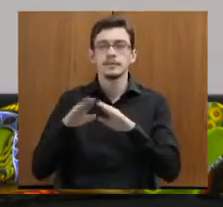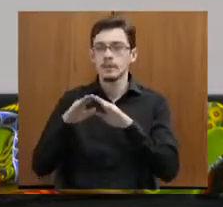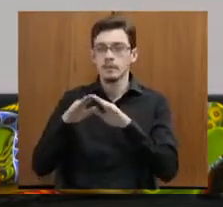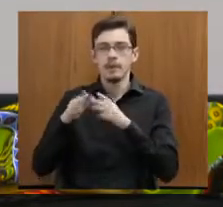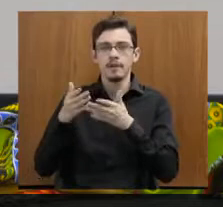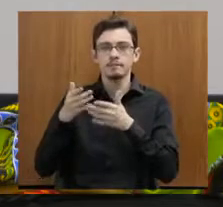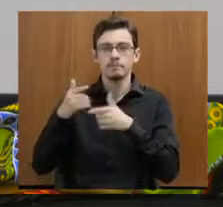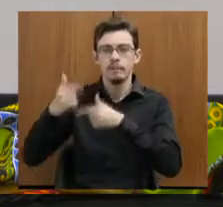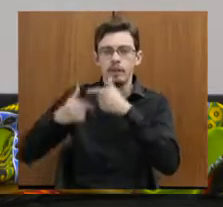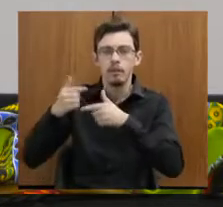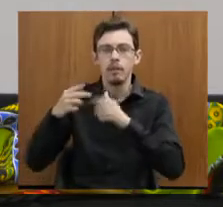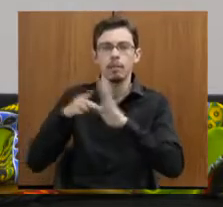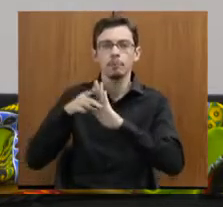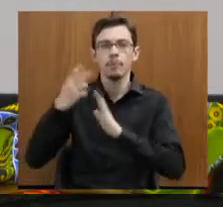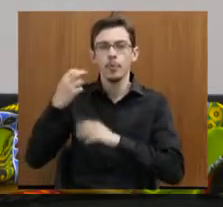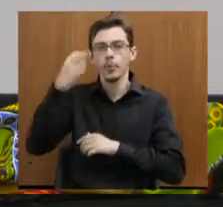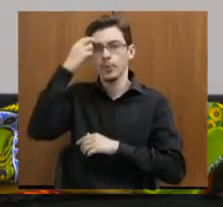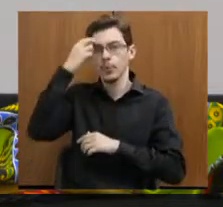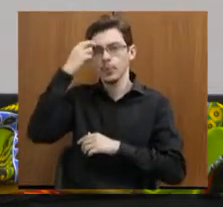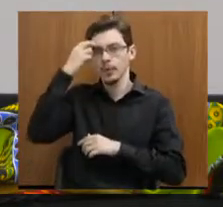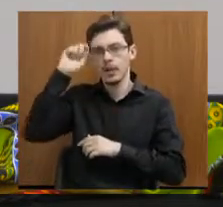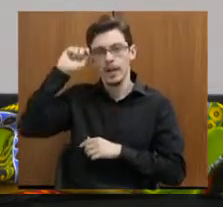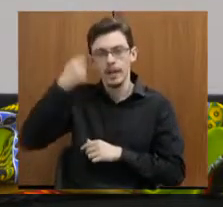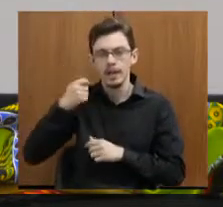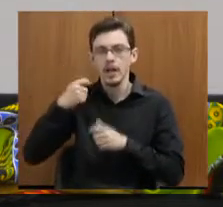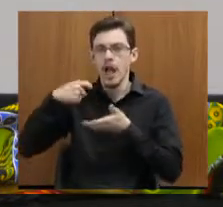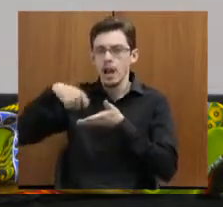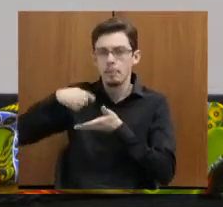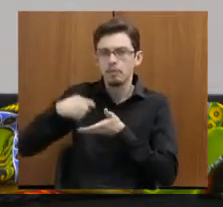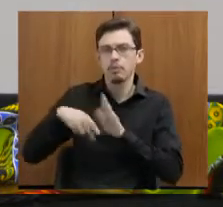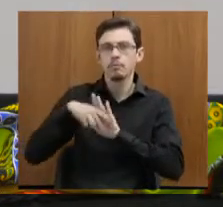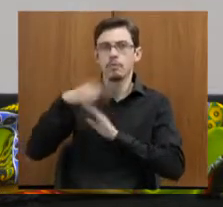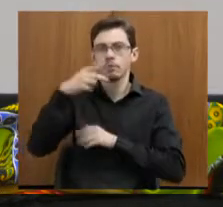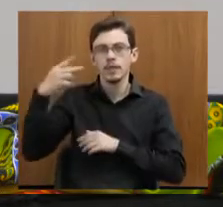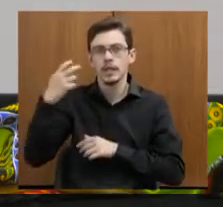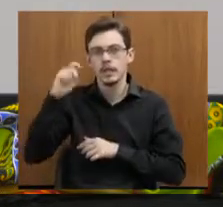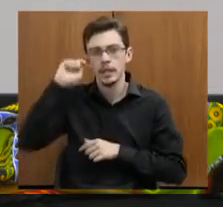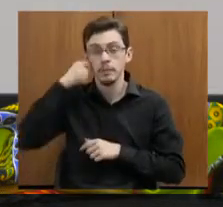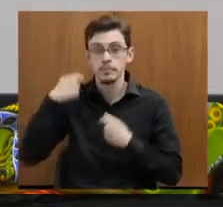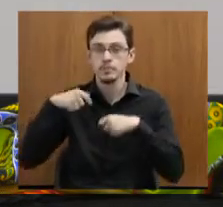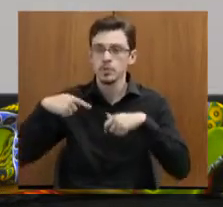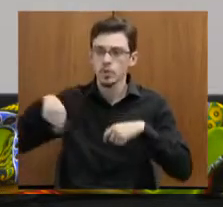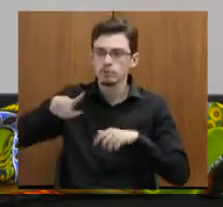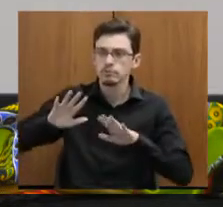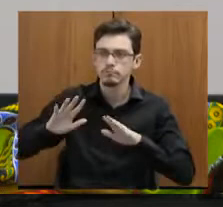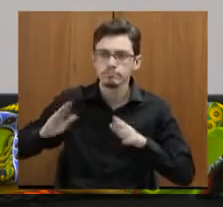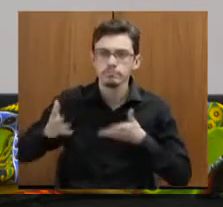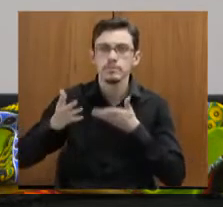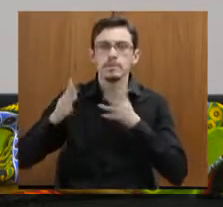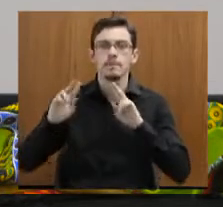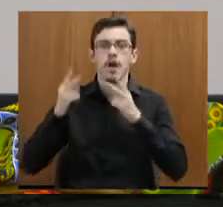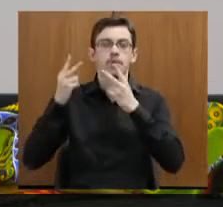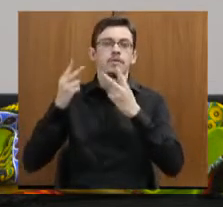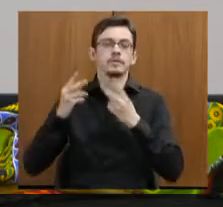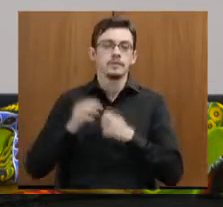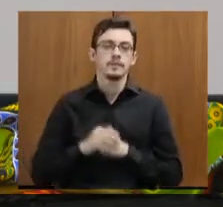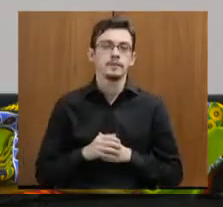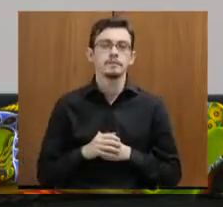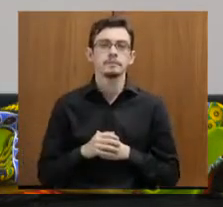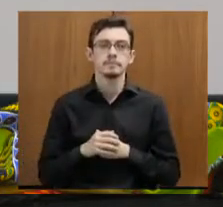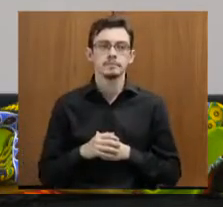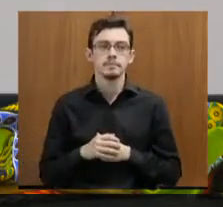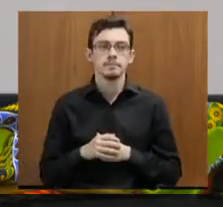de práticas tradicionais de alimentação de saúde nós precisamos nos basear assim